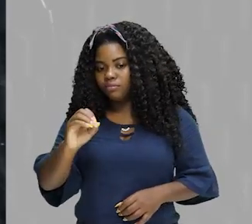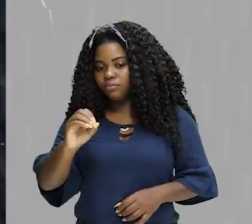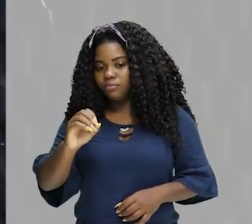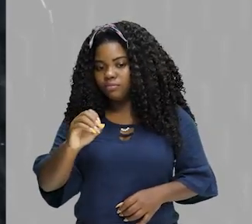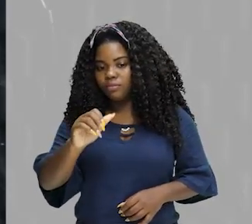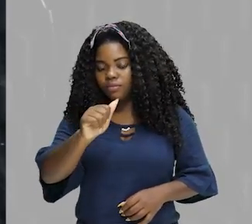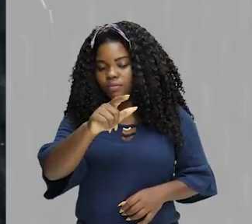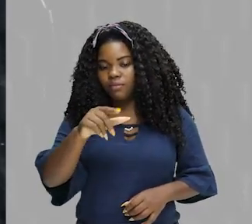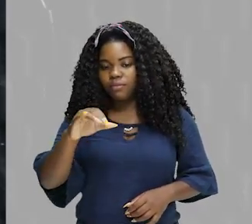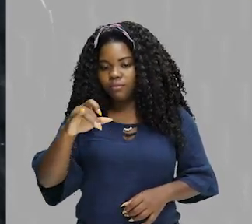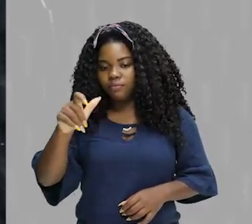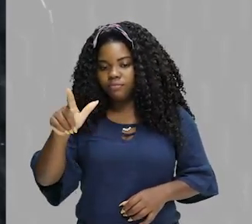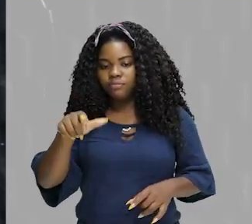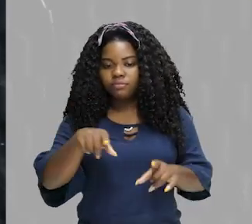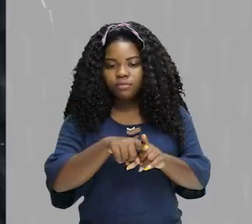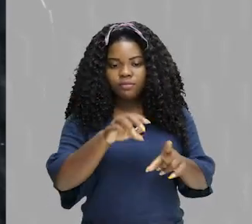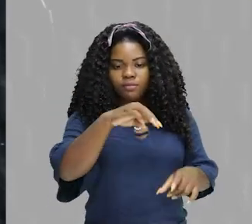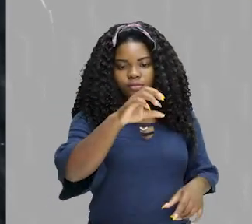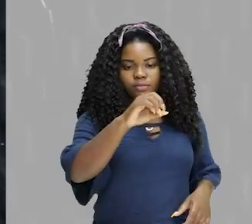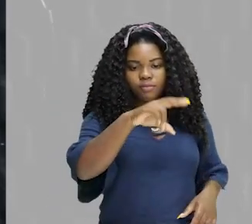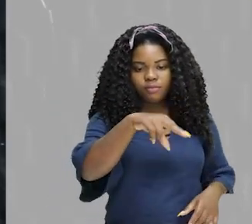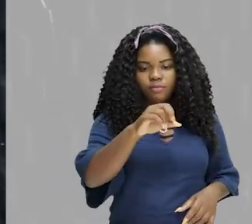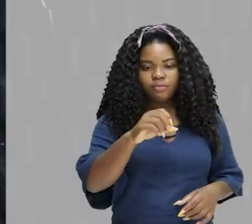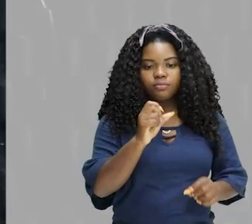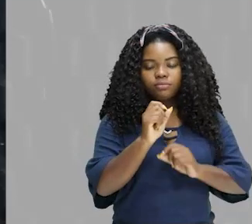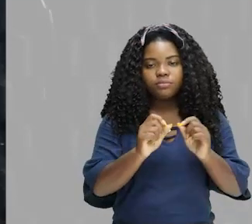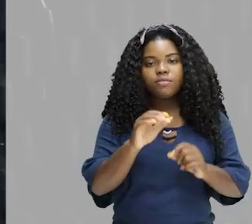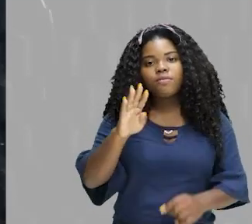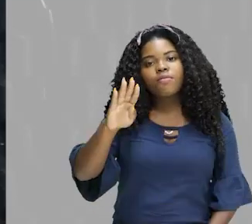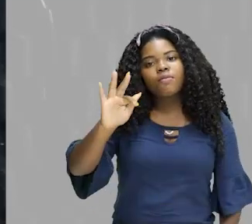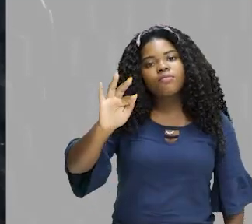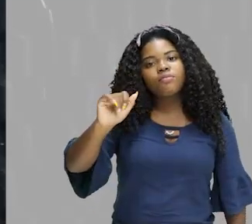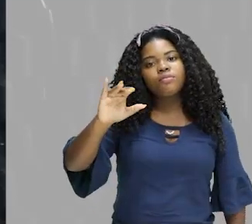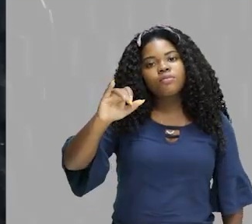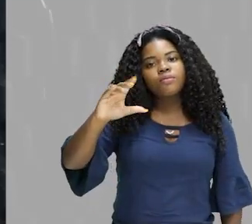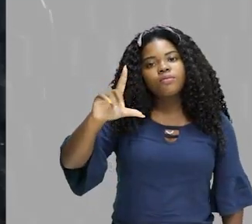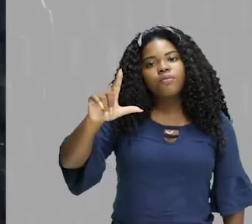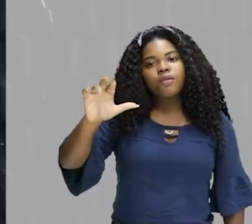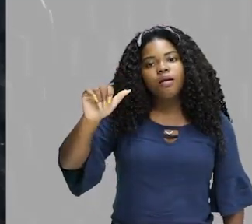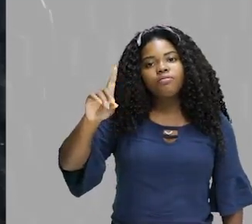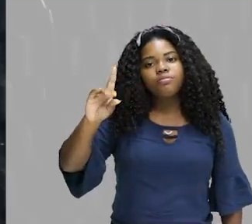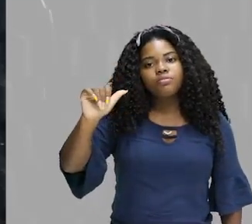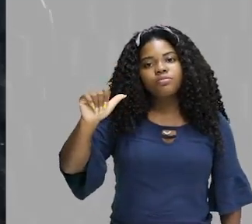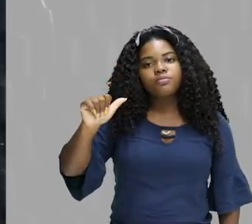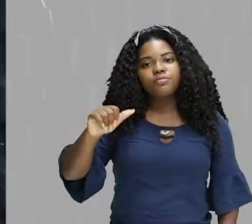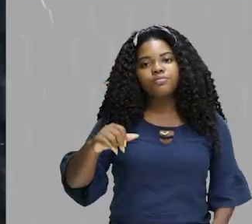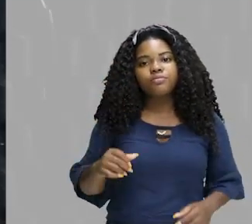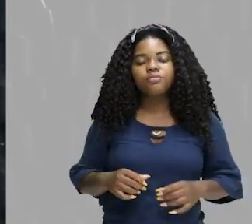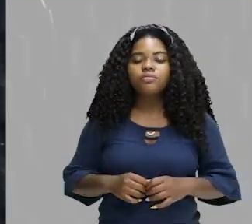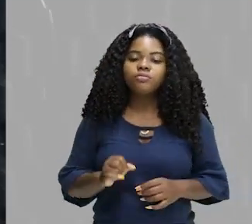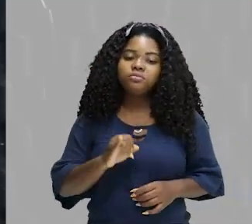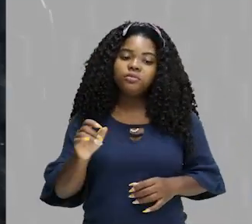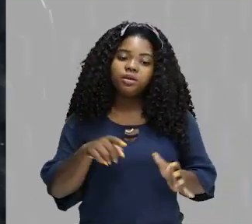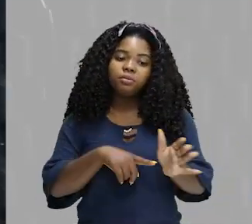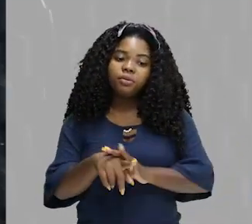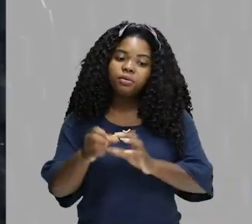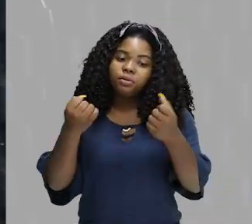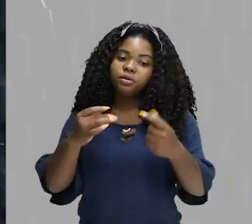e as monocotiledôneas têm raízes fasciculadas em cabeleira, certo? Então, se ele está falando